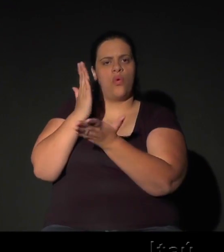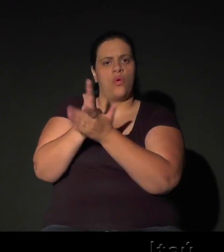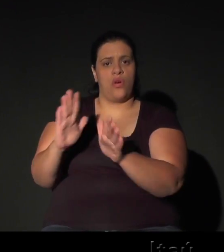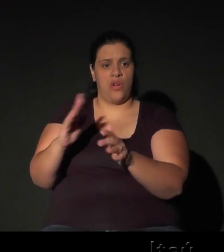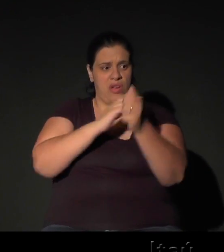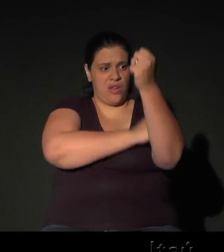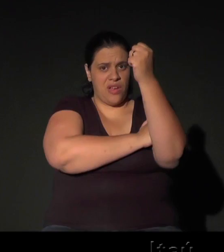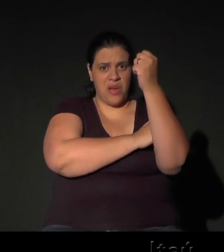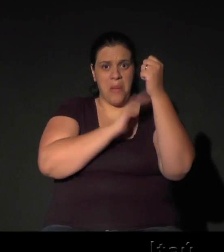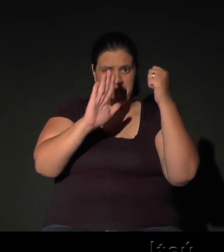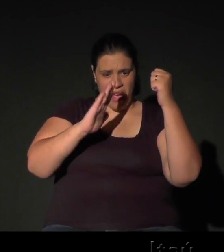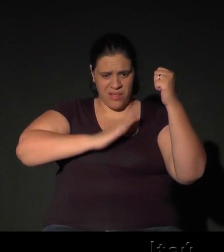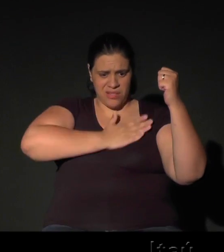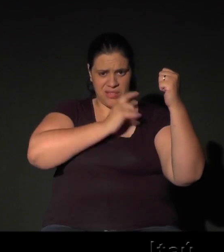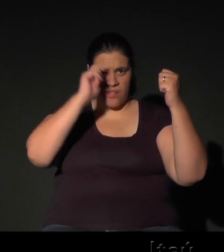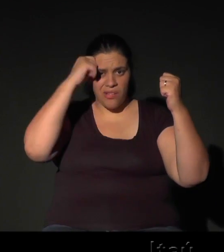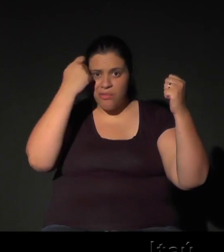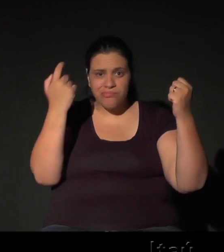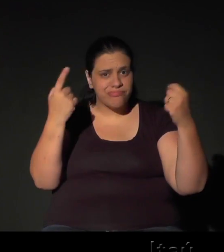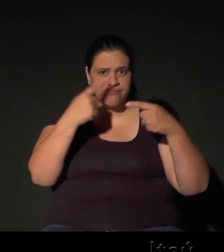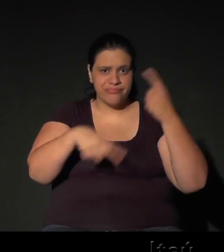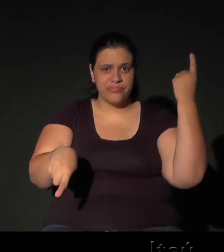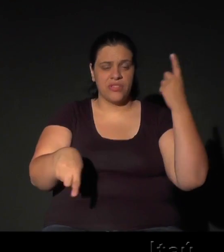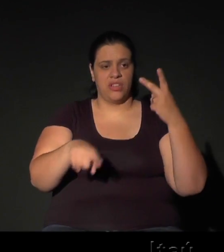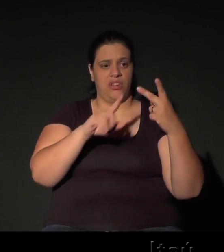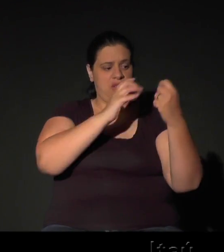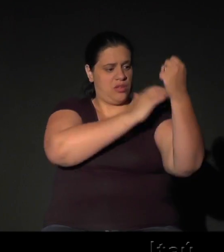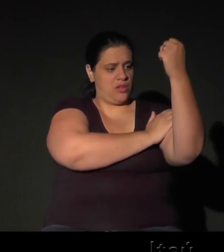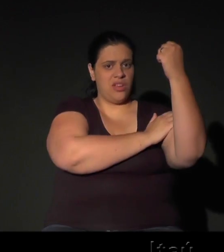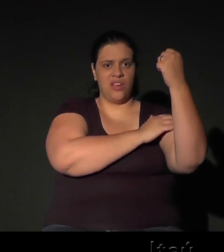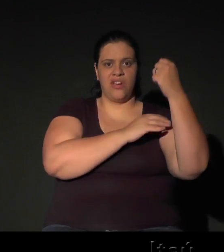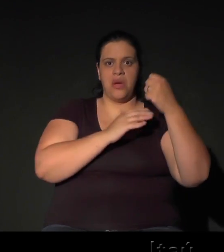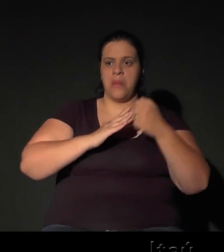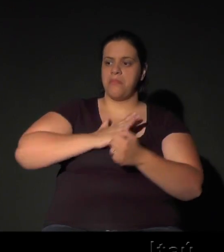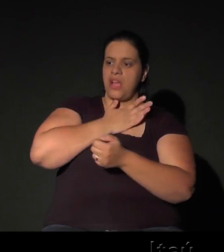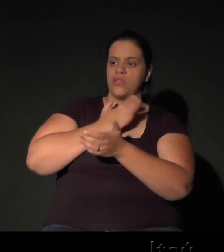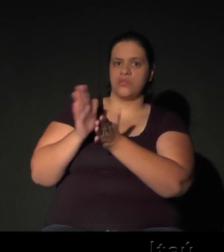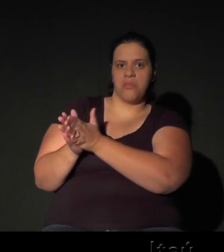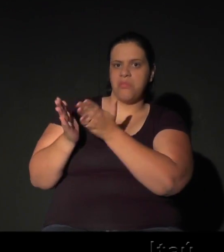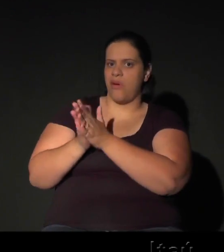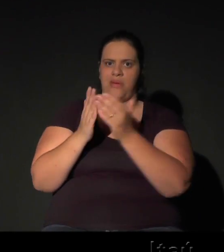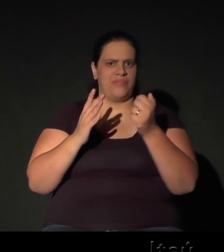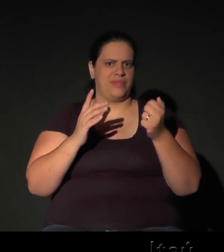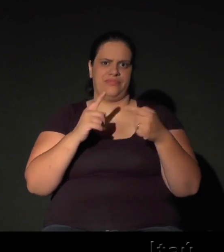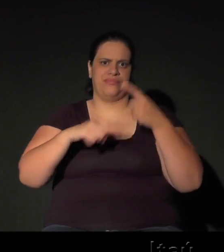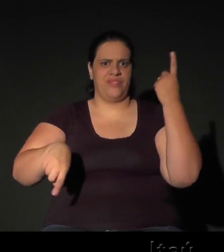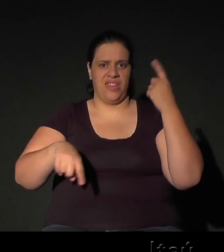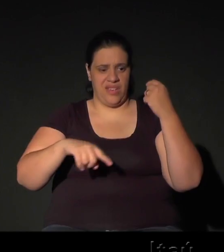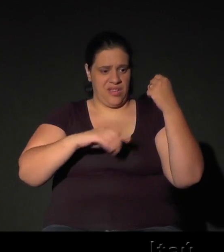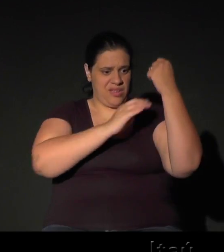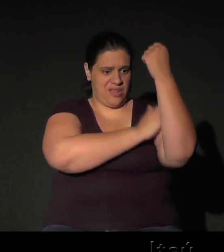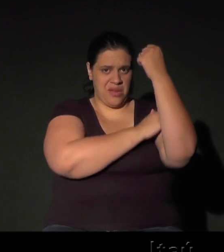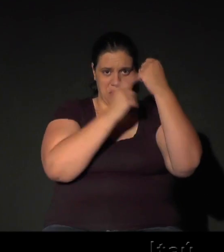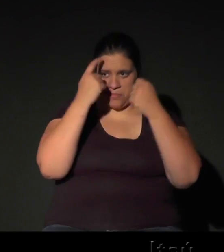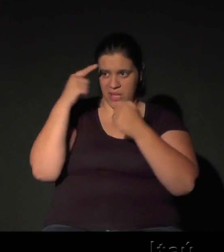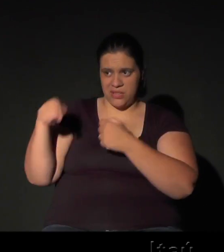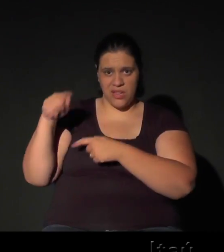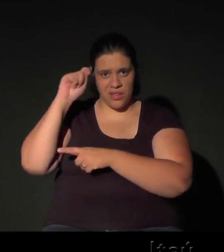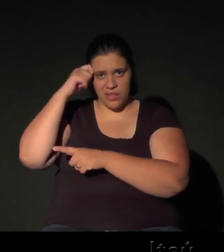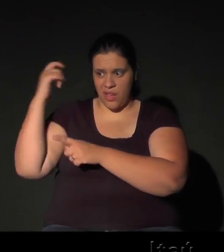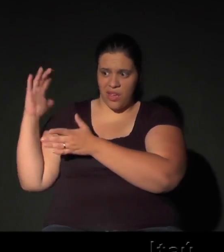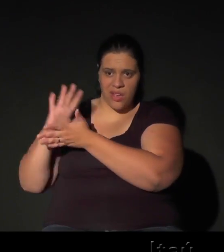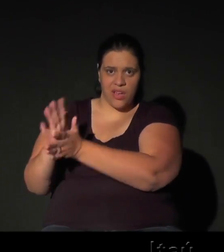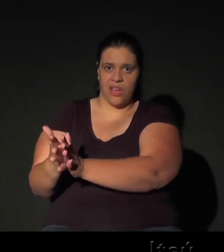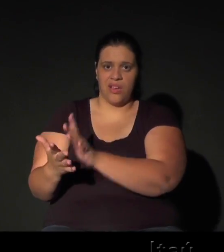feminista e ser racista não dá para ser feminista e ter e preconceitos de classe não dá para ser feminista e achar que o homem preto não é violentado